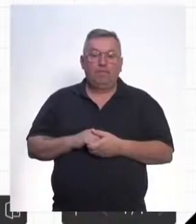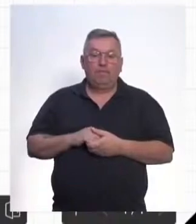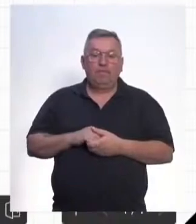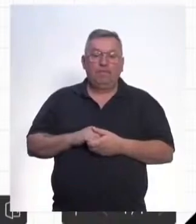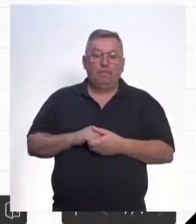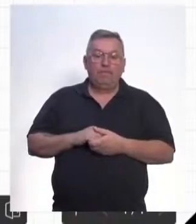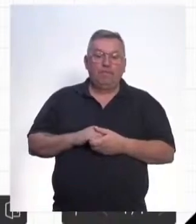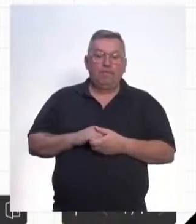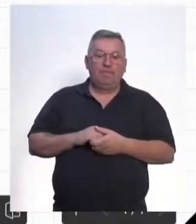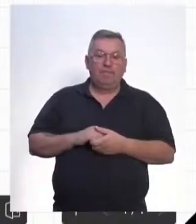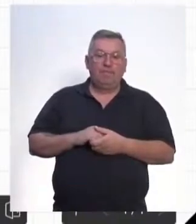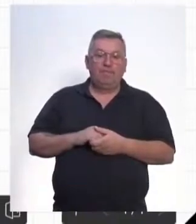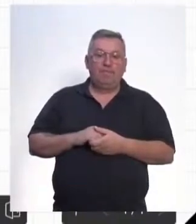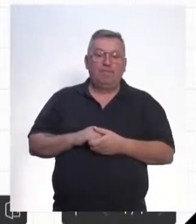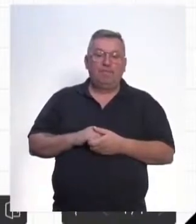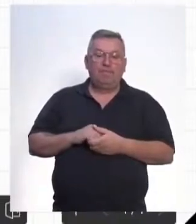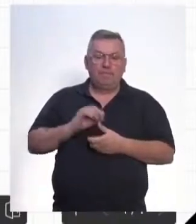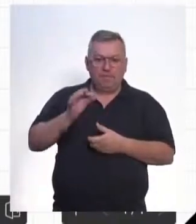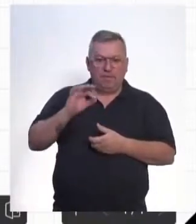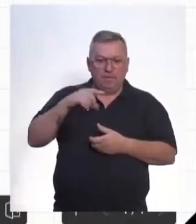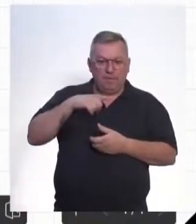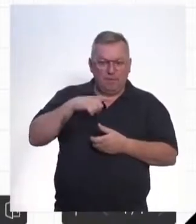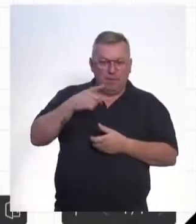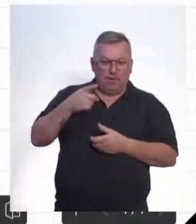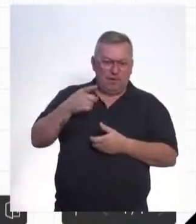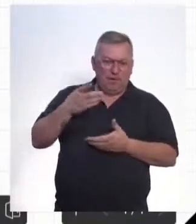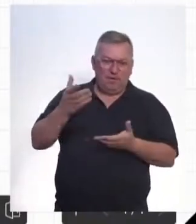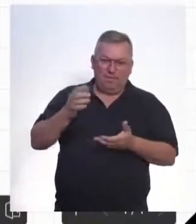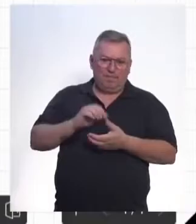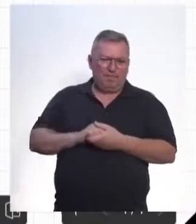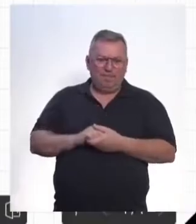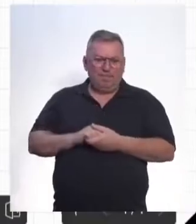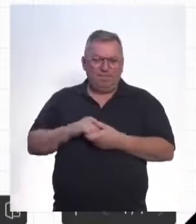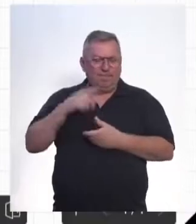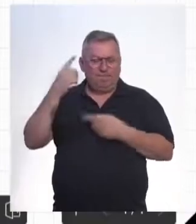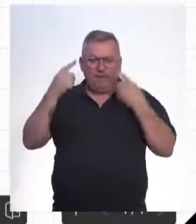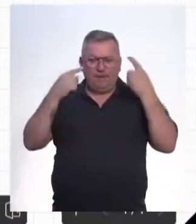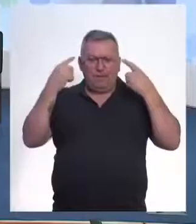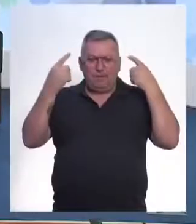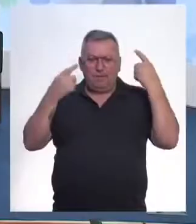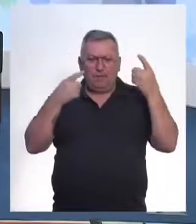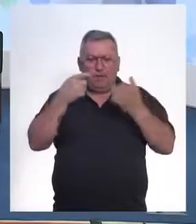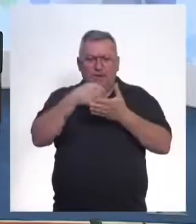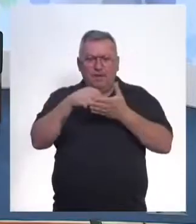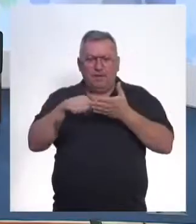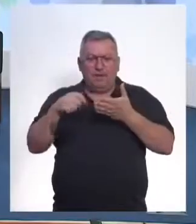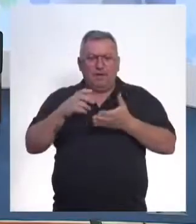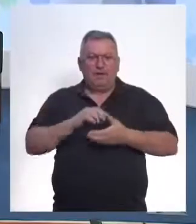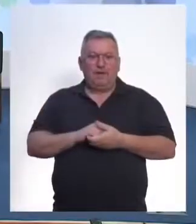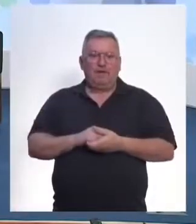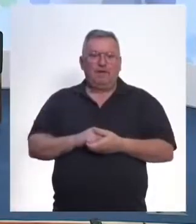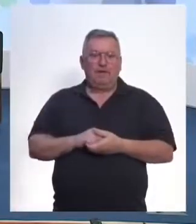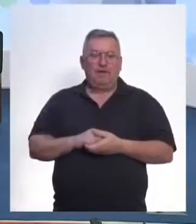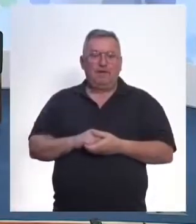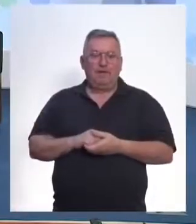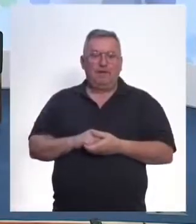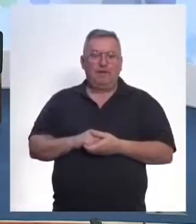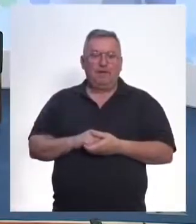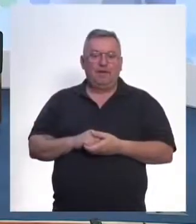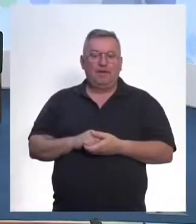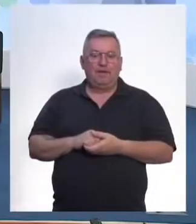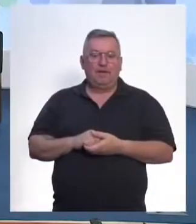Ele apareceu do lado de lá, né? Ah, não, eu estou aqui agora, eu não estou lá no outro. Ah, doida. A pessoa nem lembra mais o que está usando. Mas vamos